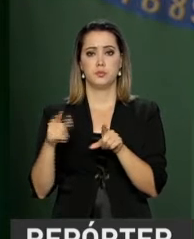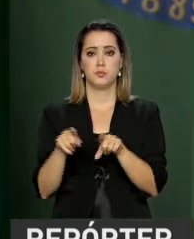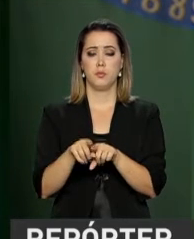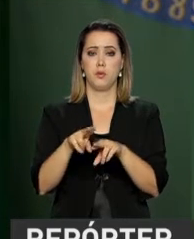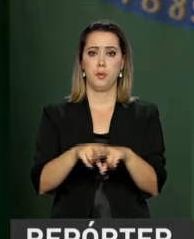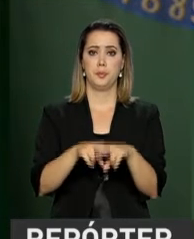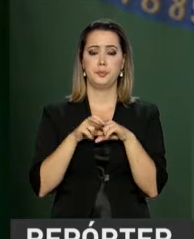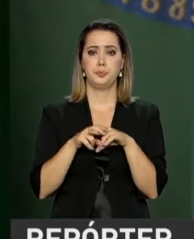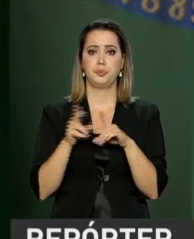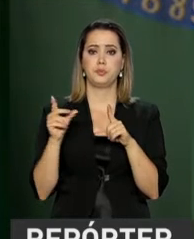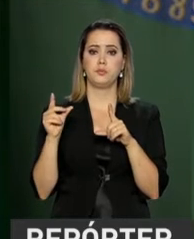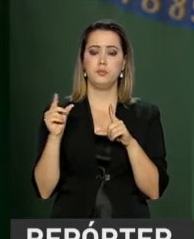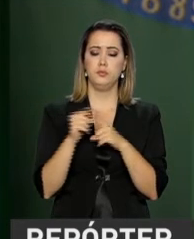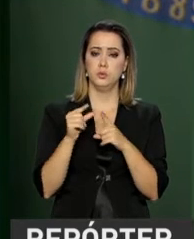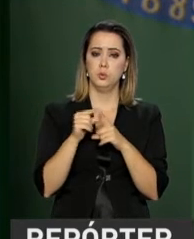palavra